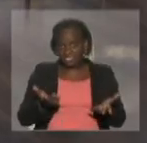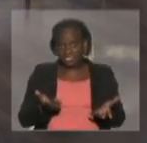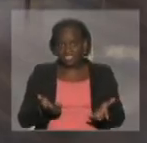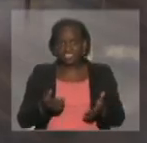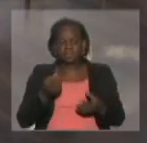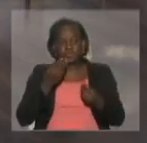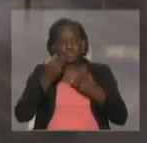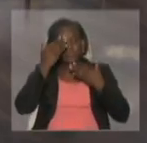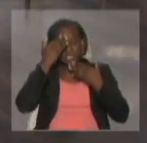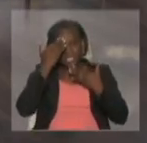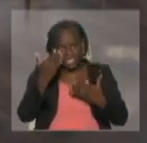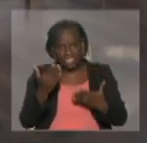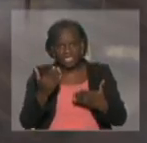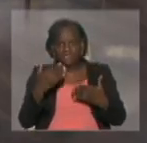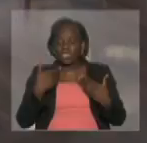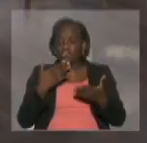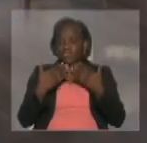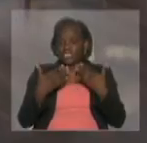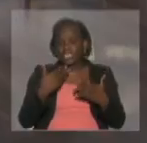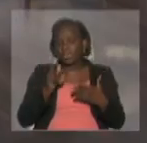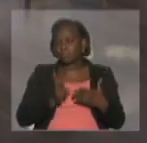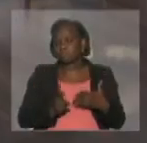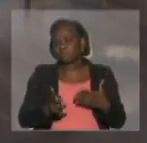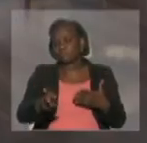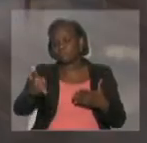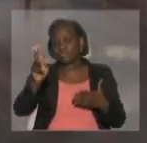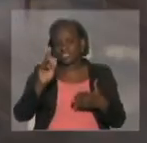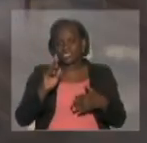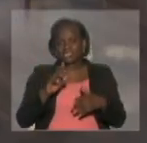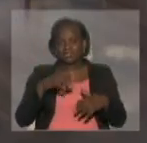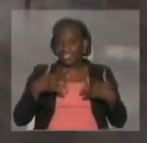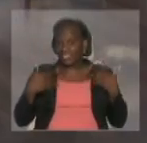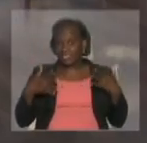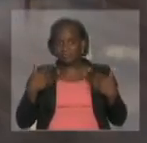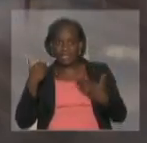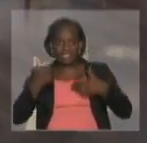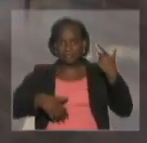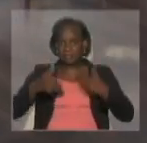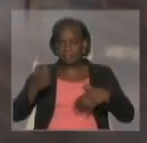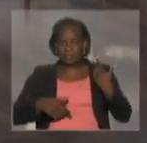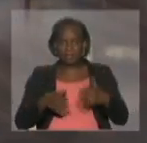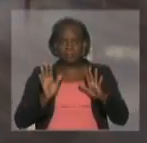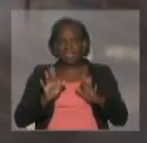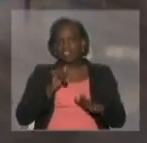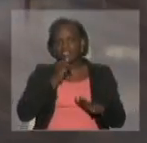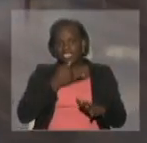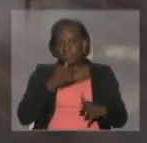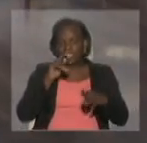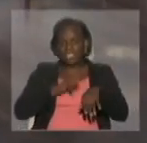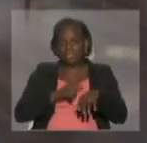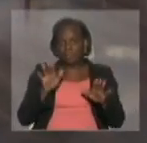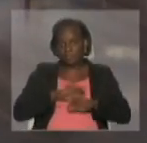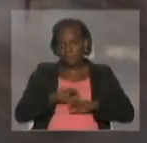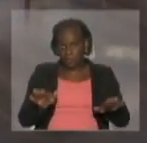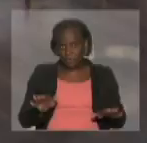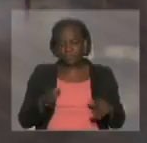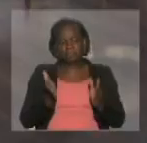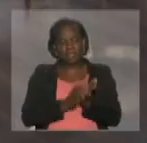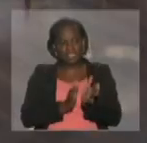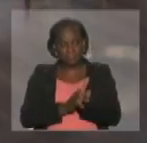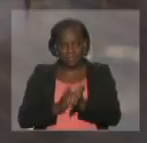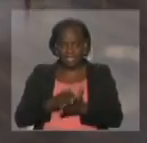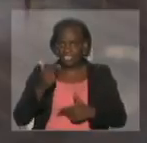gente, a partir daí. Olha, muito obrigada. Eu queria ficar conversando com vocês mais tempo, porque a gente vai se empolgando, mas infelizmente nosso tempo